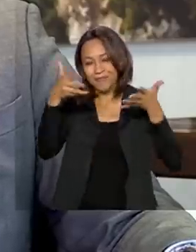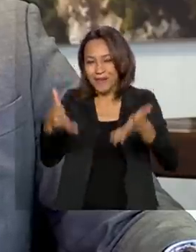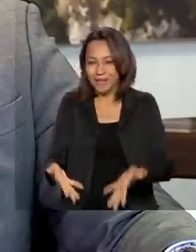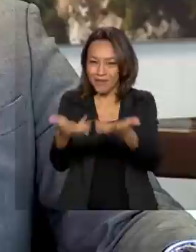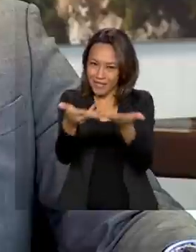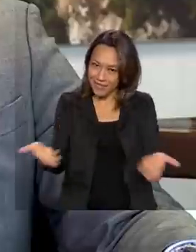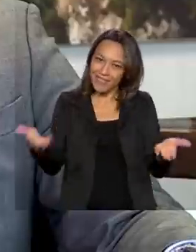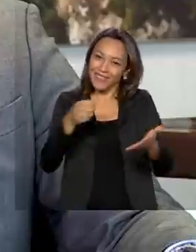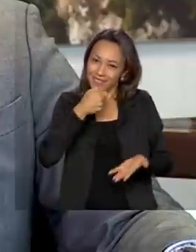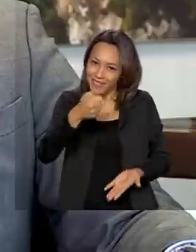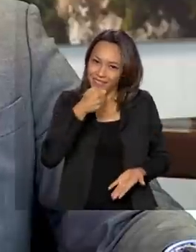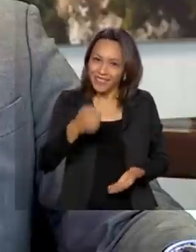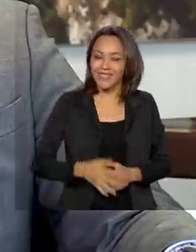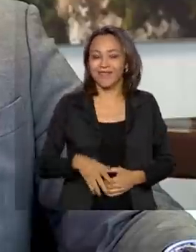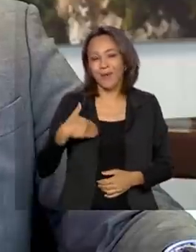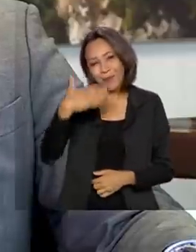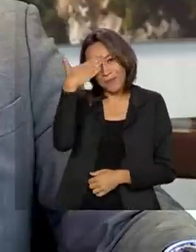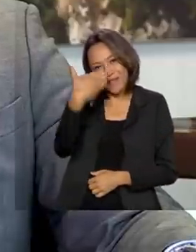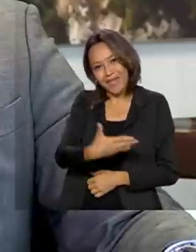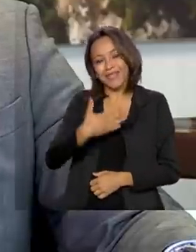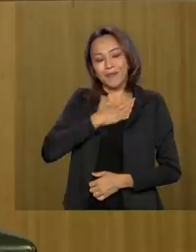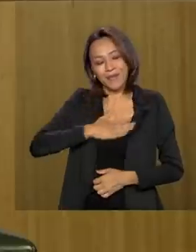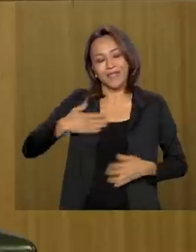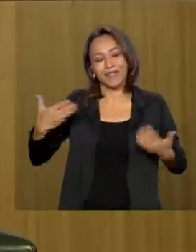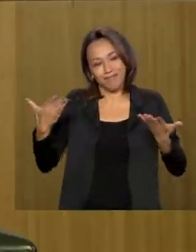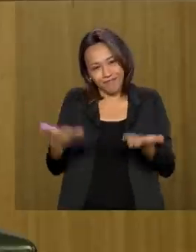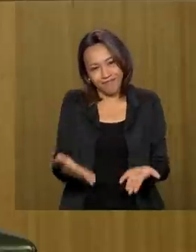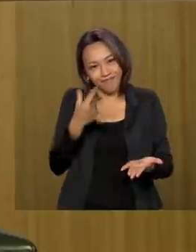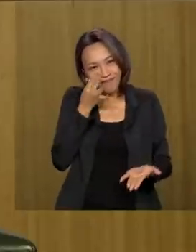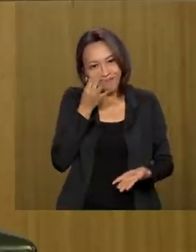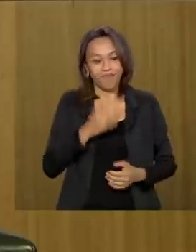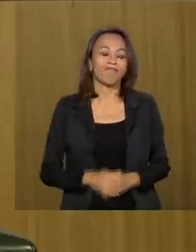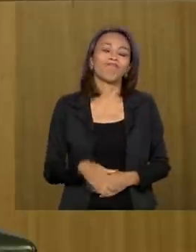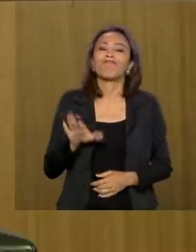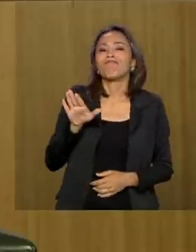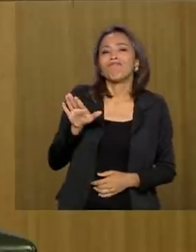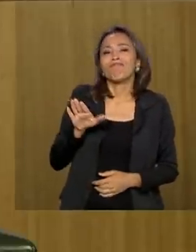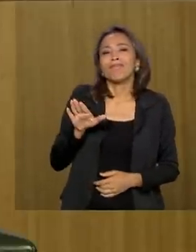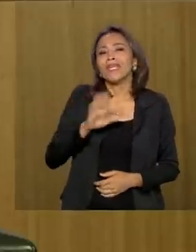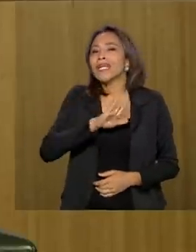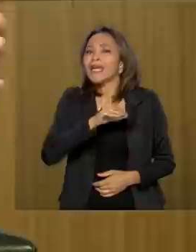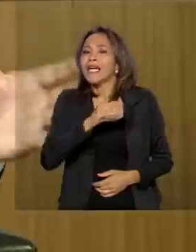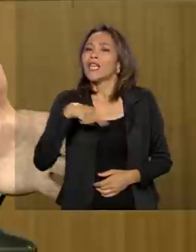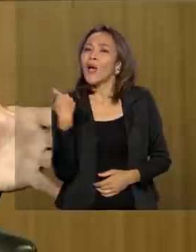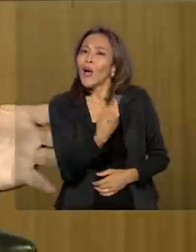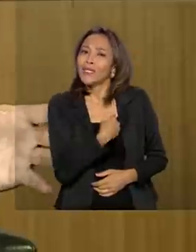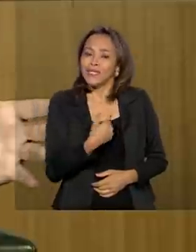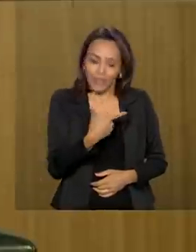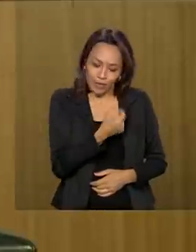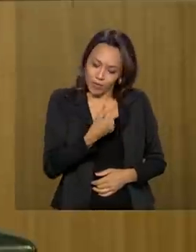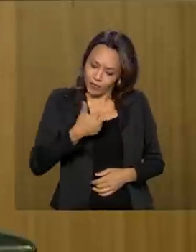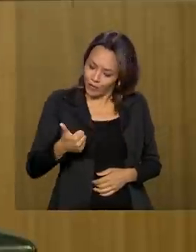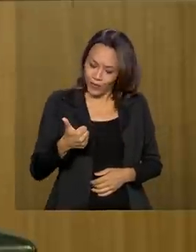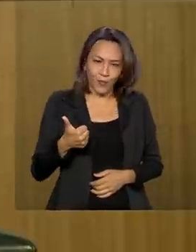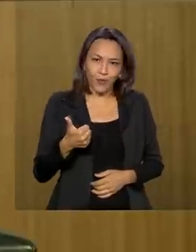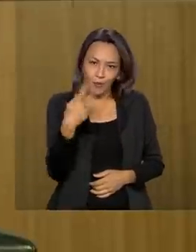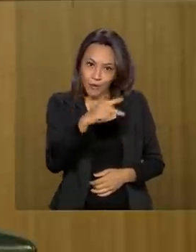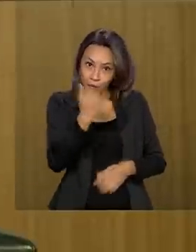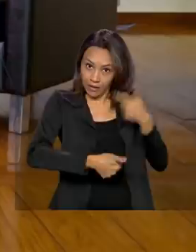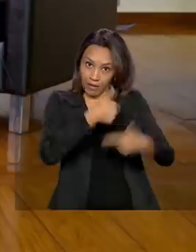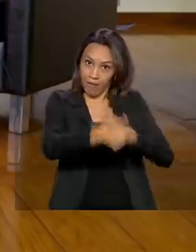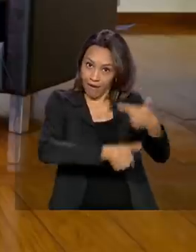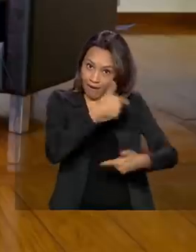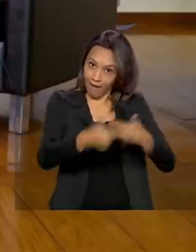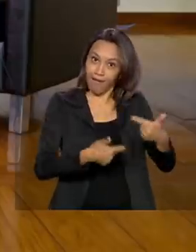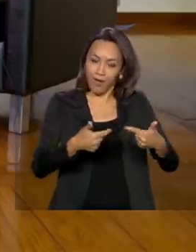aqui no Brasil em Pauta, ministro. Obrigado, um prazer estar aqui com vocês. Ministro, a gente já está em 2021, o trabalho do senhor à frente